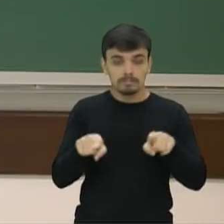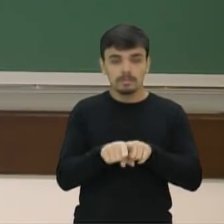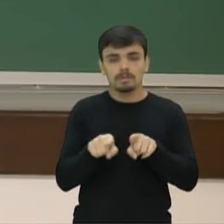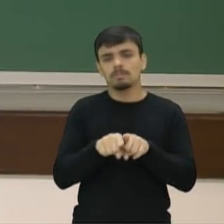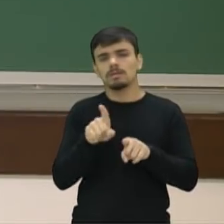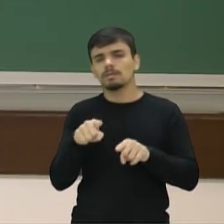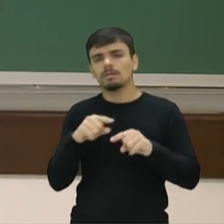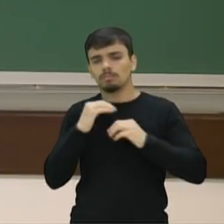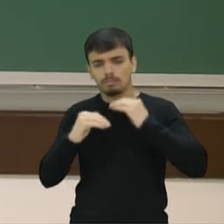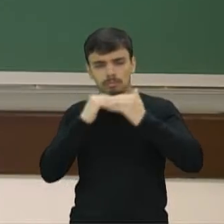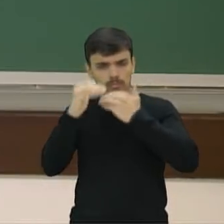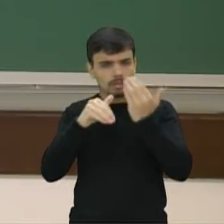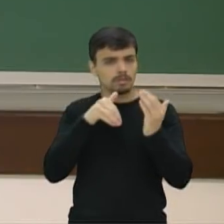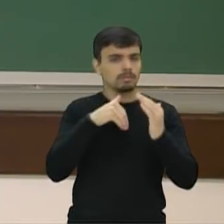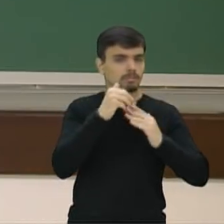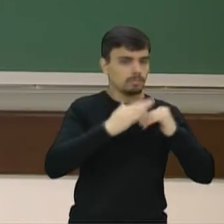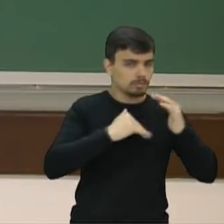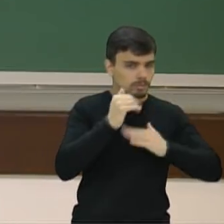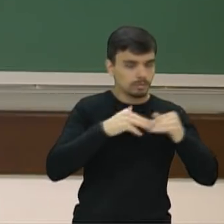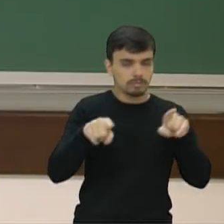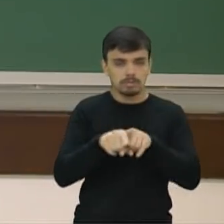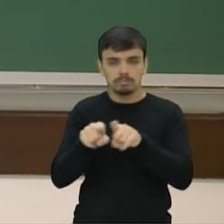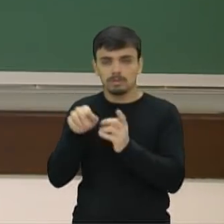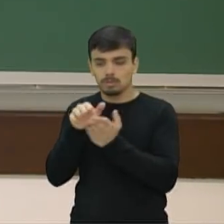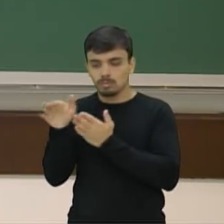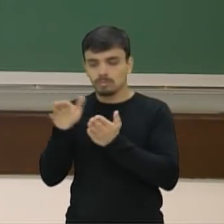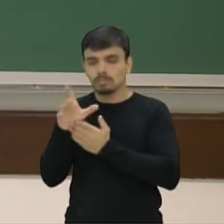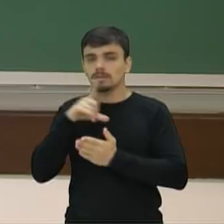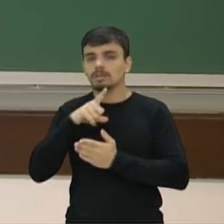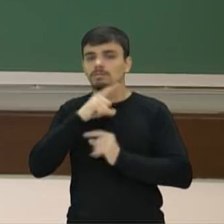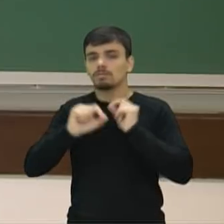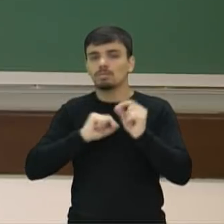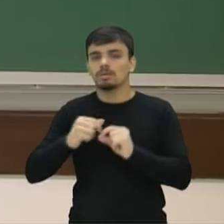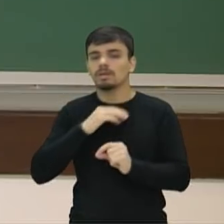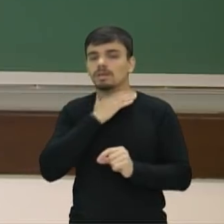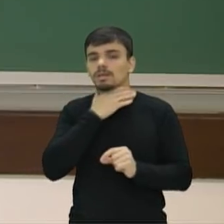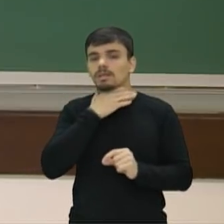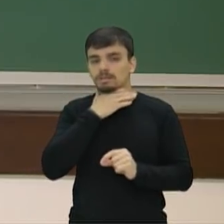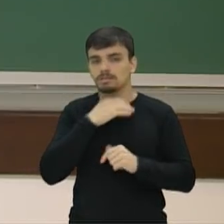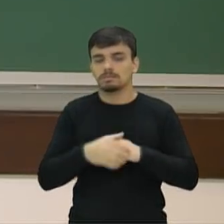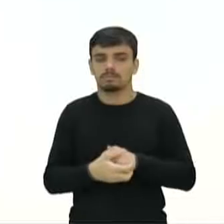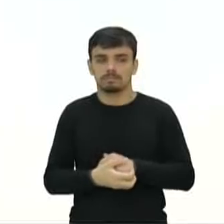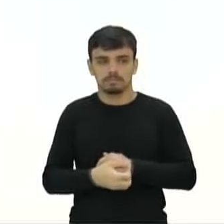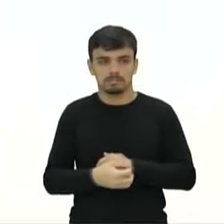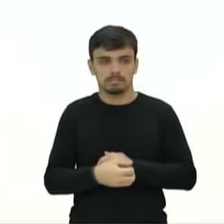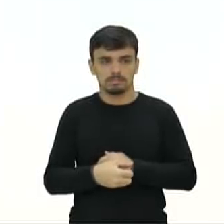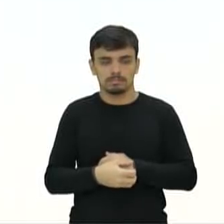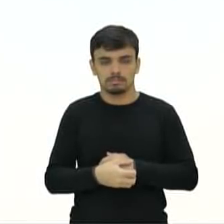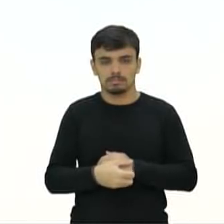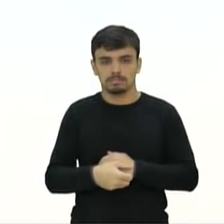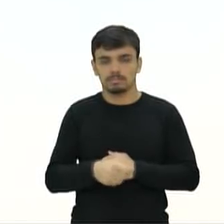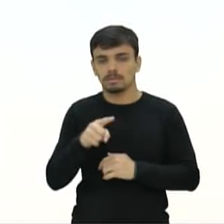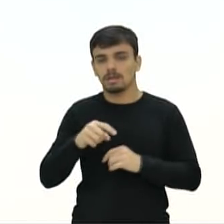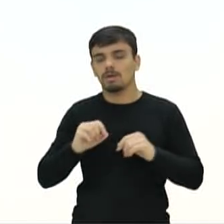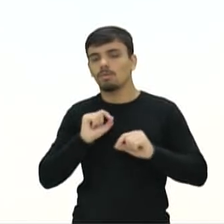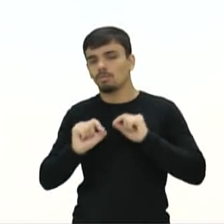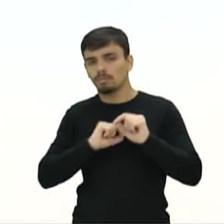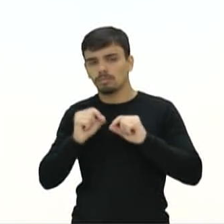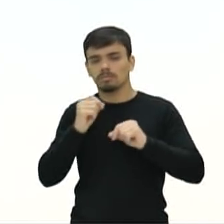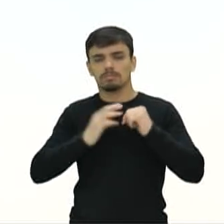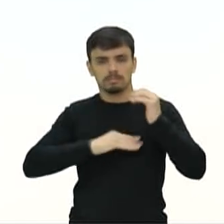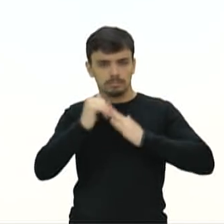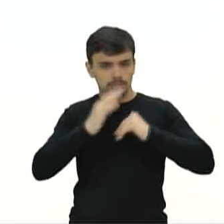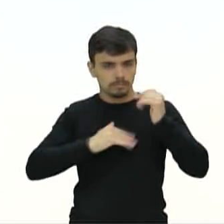de constante produção e constante consumo resultou numa crise, que você pode ver ali na tela, ó, que é a superprodução e a crise